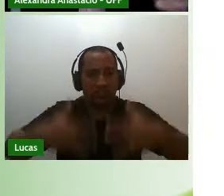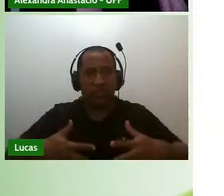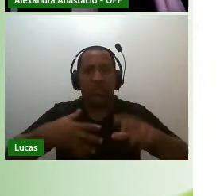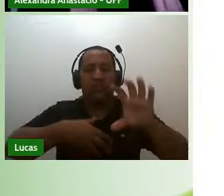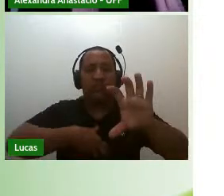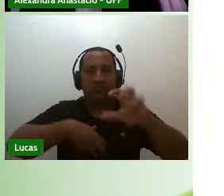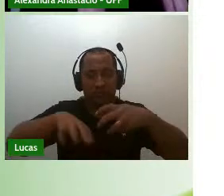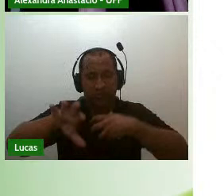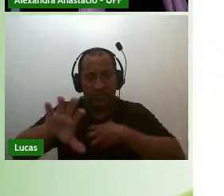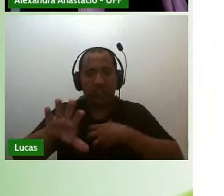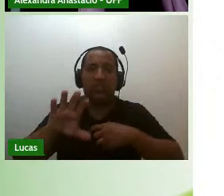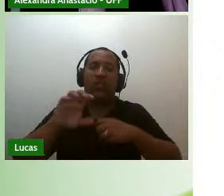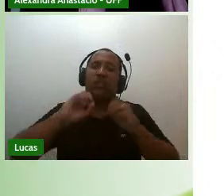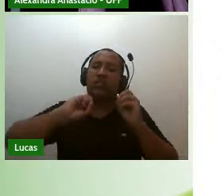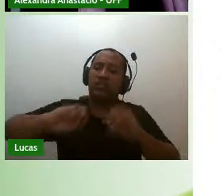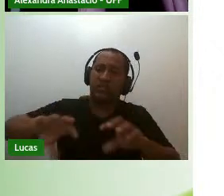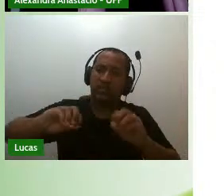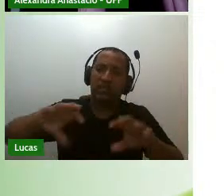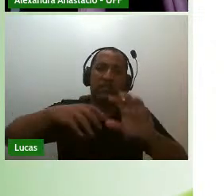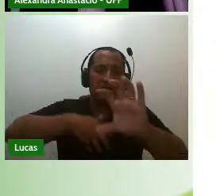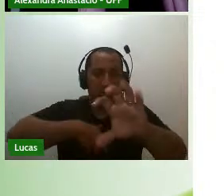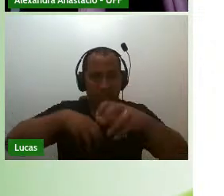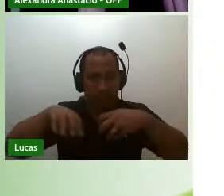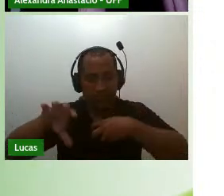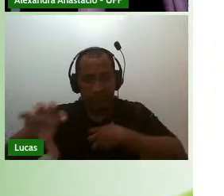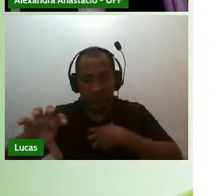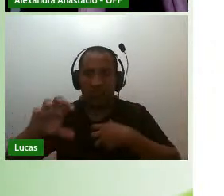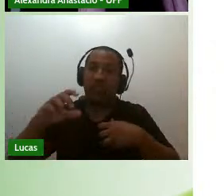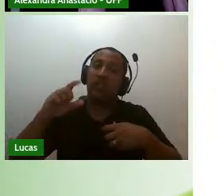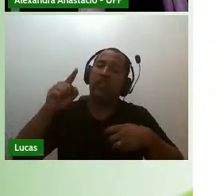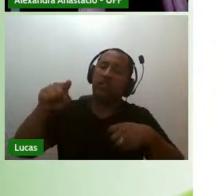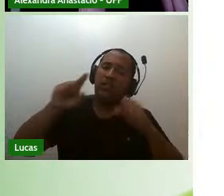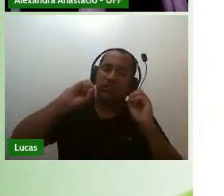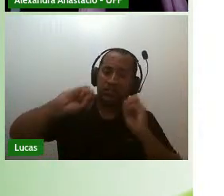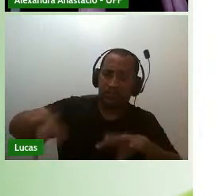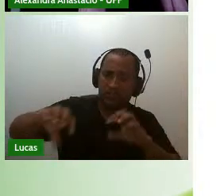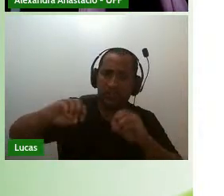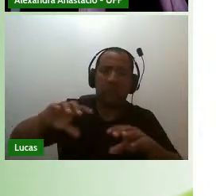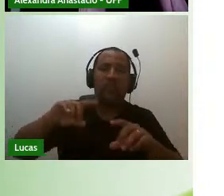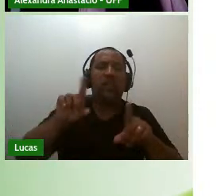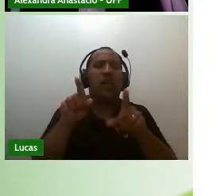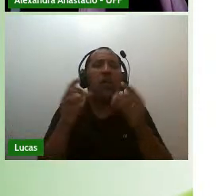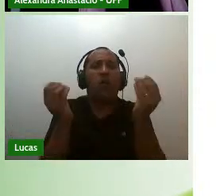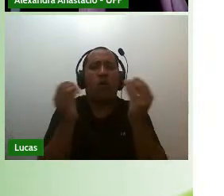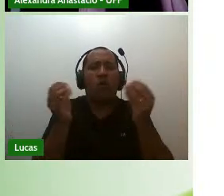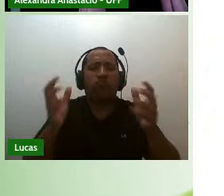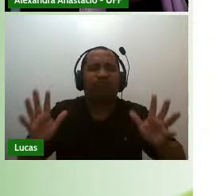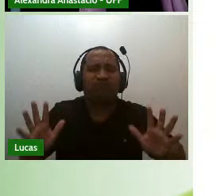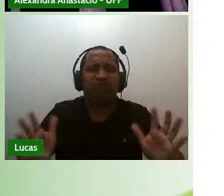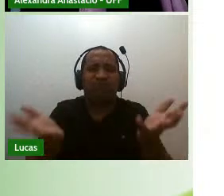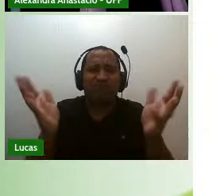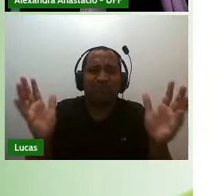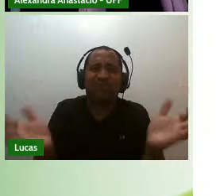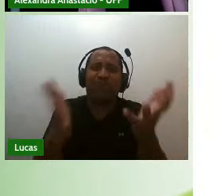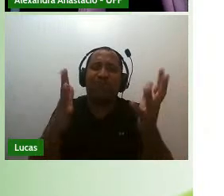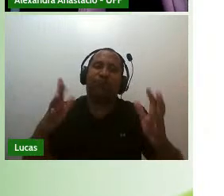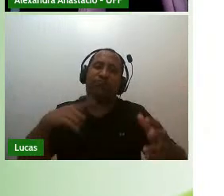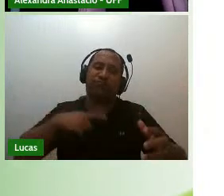o ensino da empatia, né? Então, na educação, como motivar, uma perspectiva de motivação,